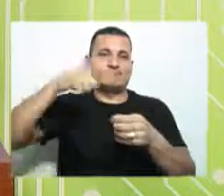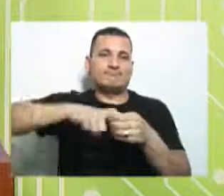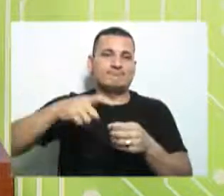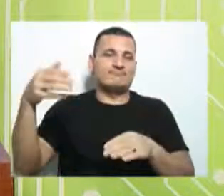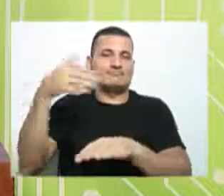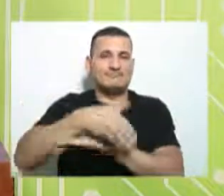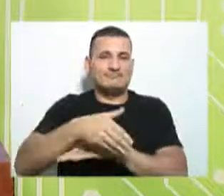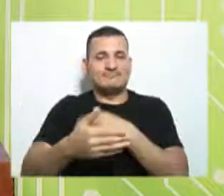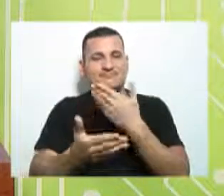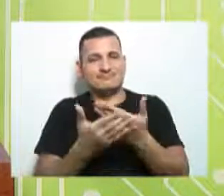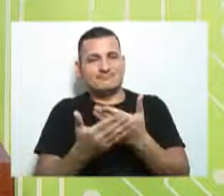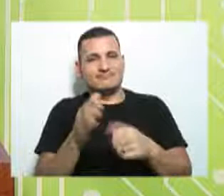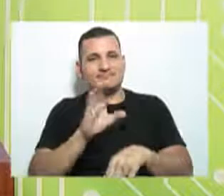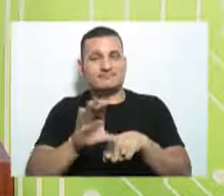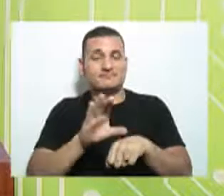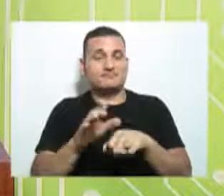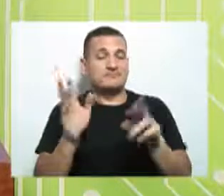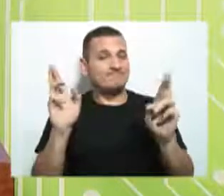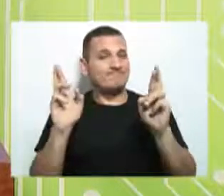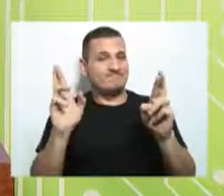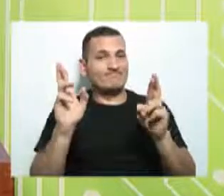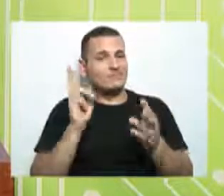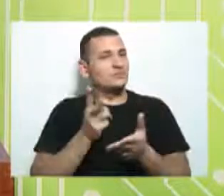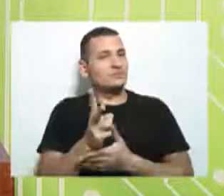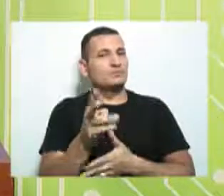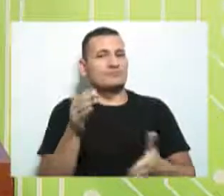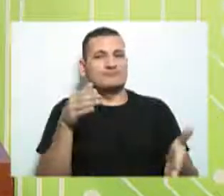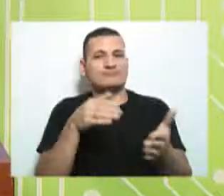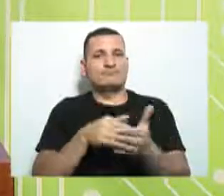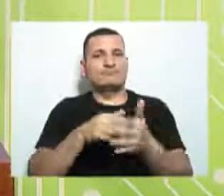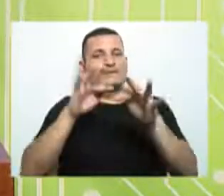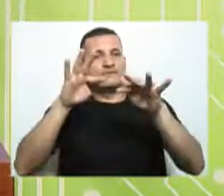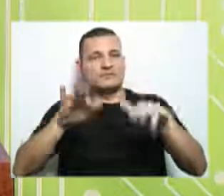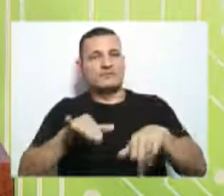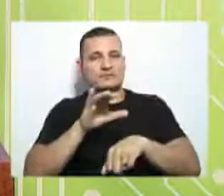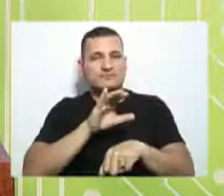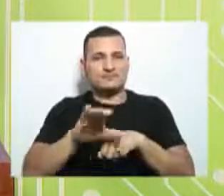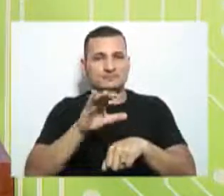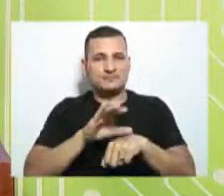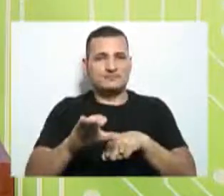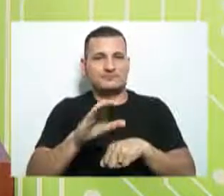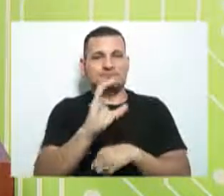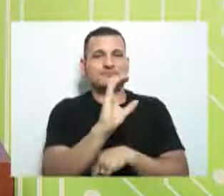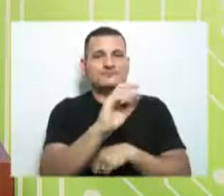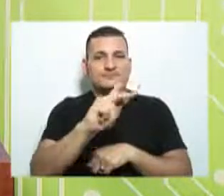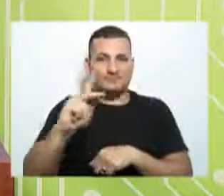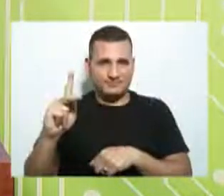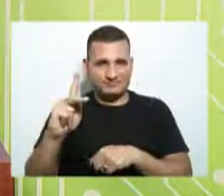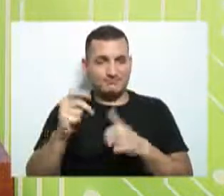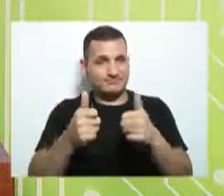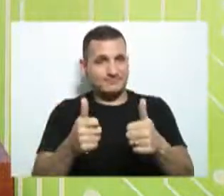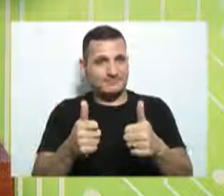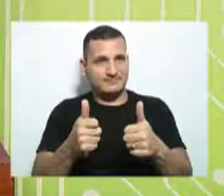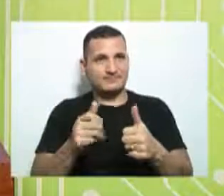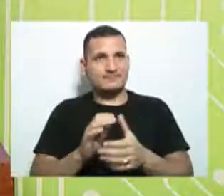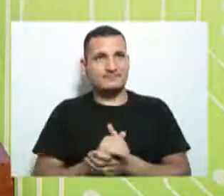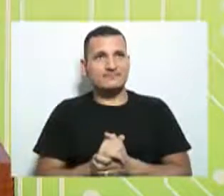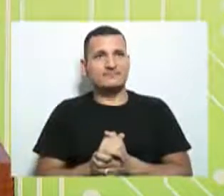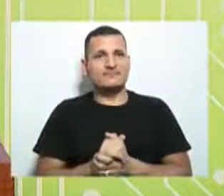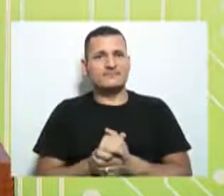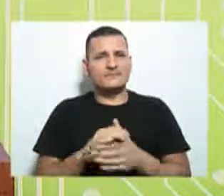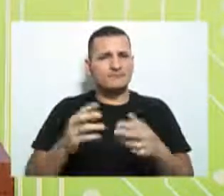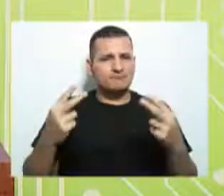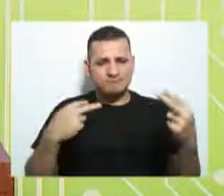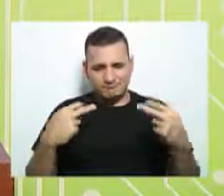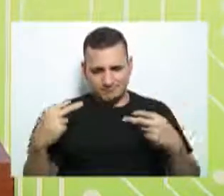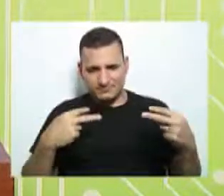voltar aqui no nosso curso. E eu espero que continue até o final do nosso curso de cooperativismo, beleza? Tá notando alguma coisa diferente